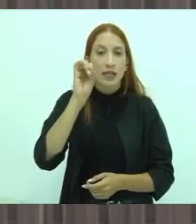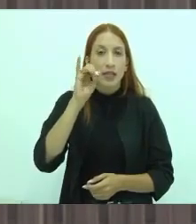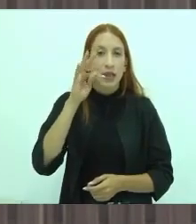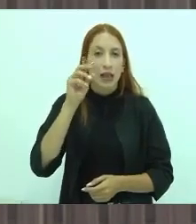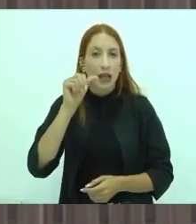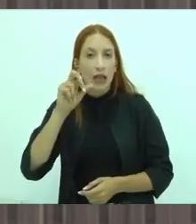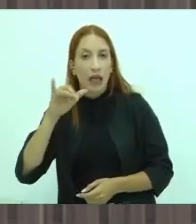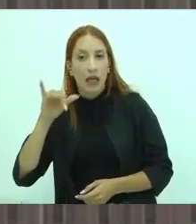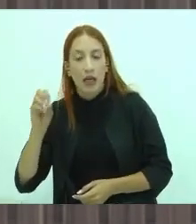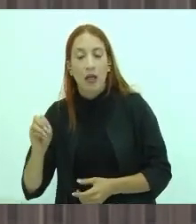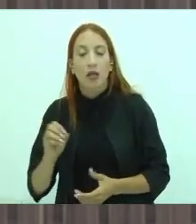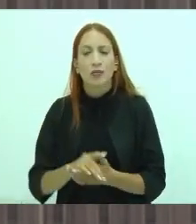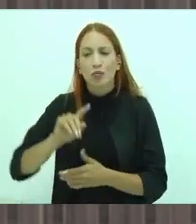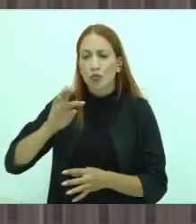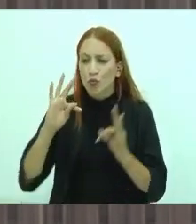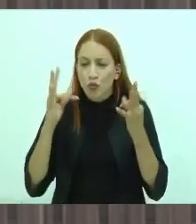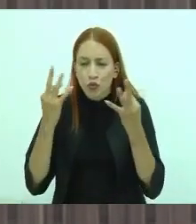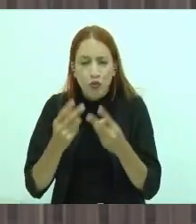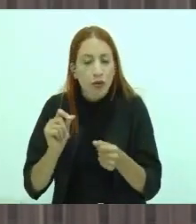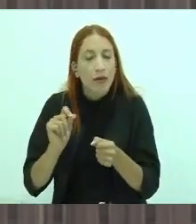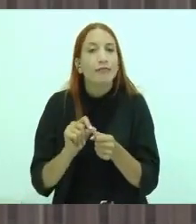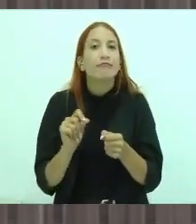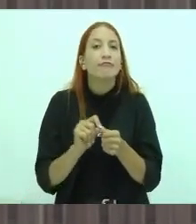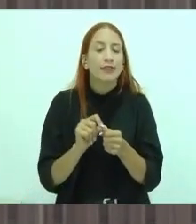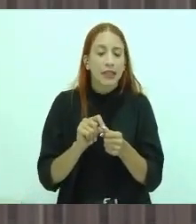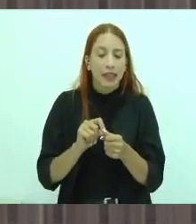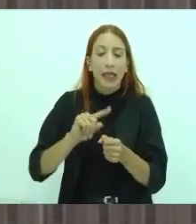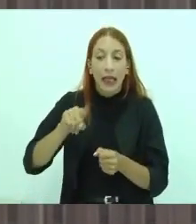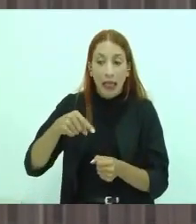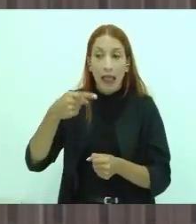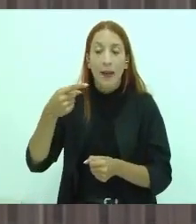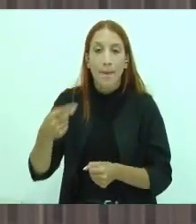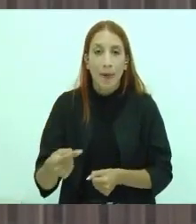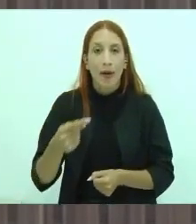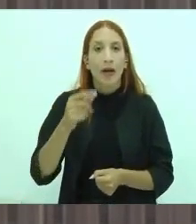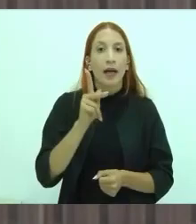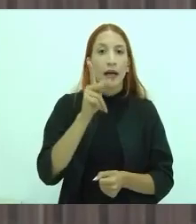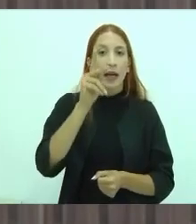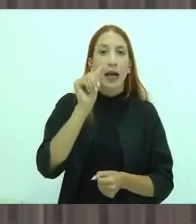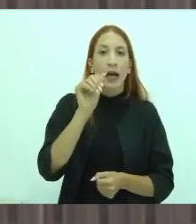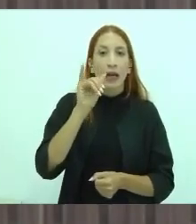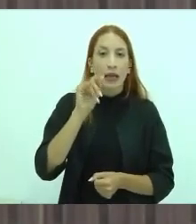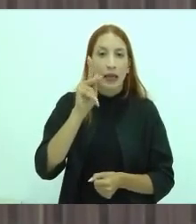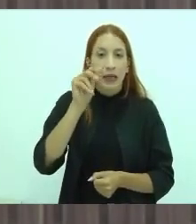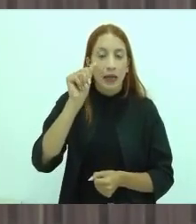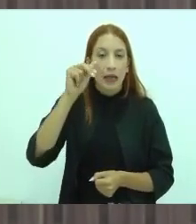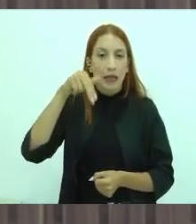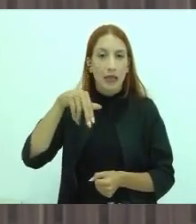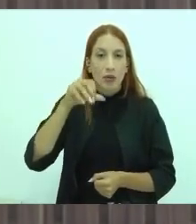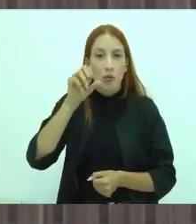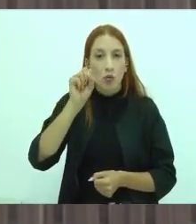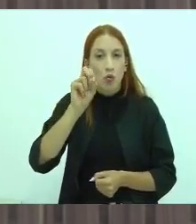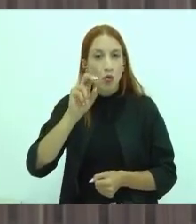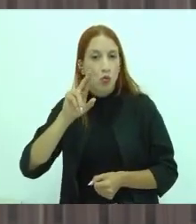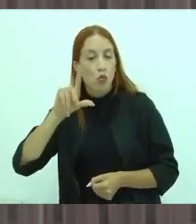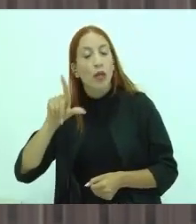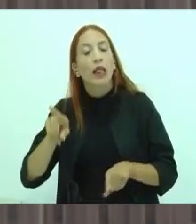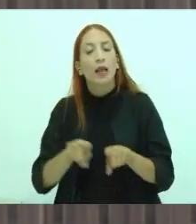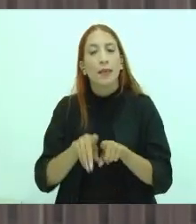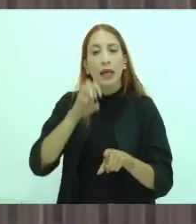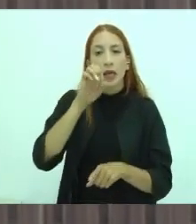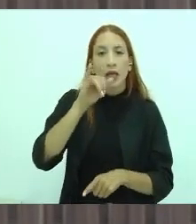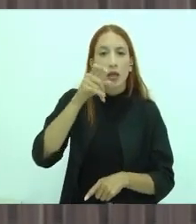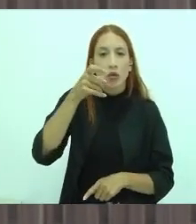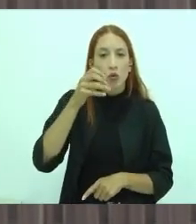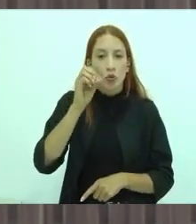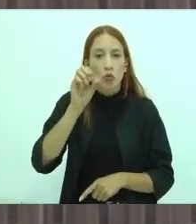pavimentação e drenagem o prefeito irá fazer e após Universitário bairro Caic Sul e bairro eixo Sul será contemplado com